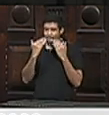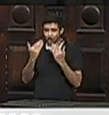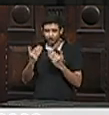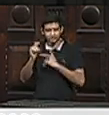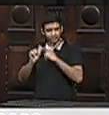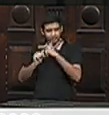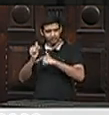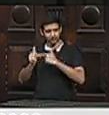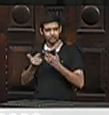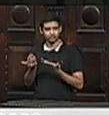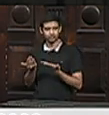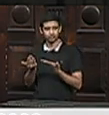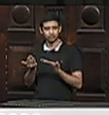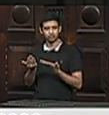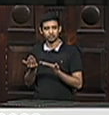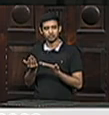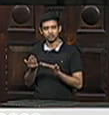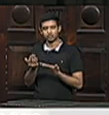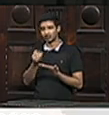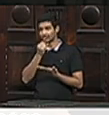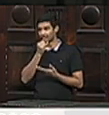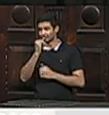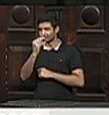Chiquinho da Mangueira.